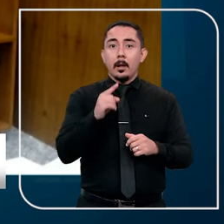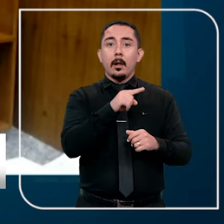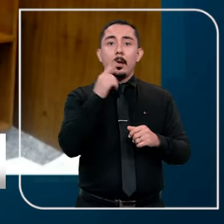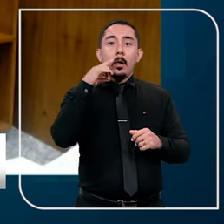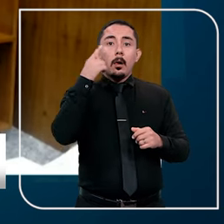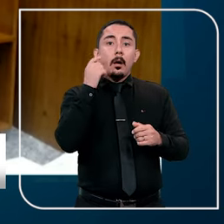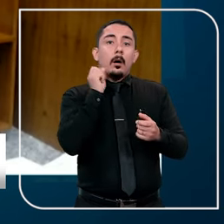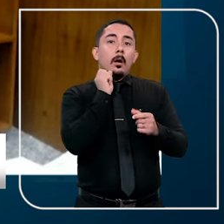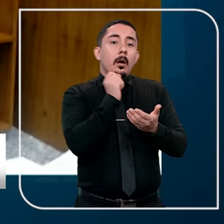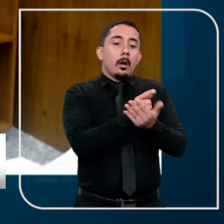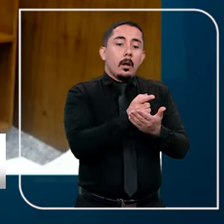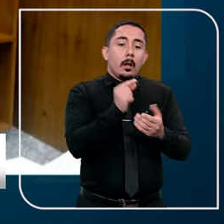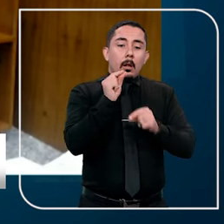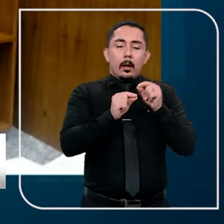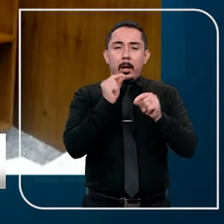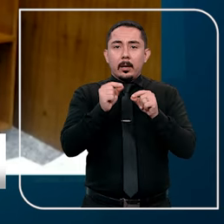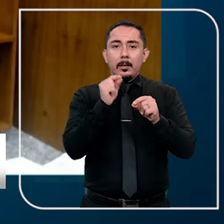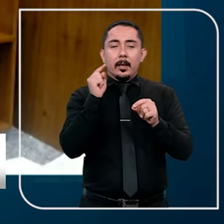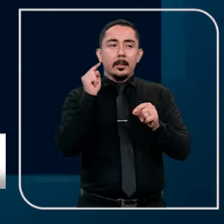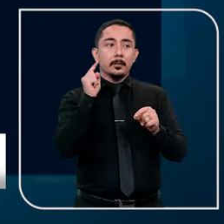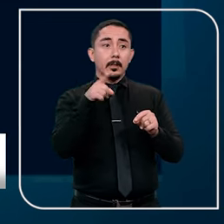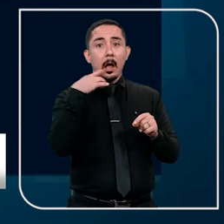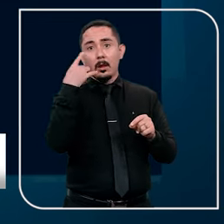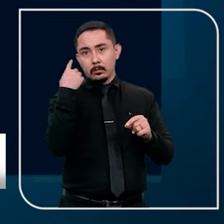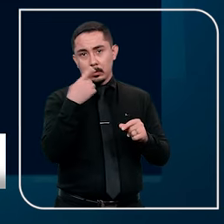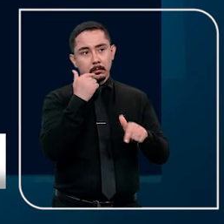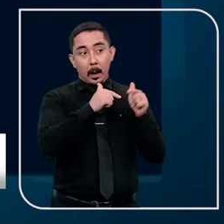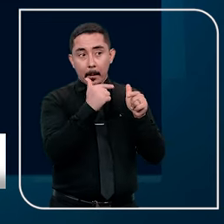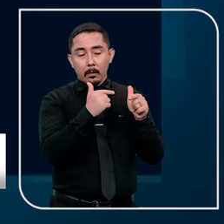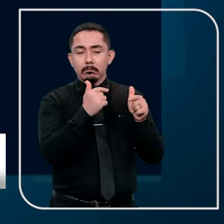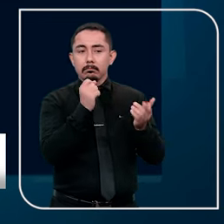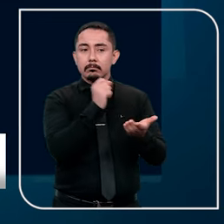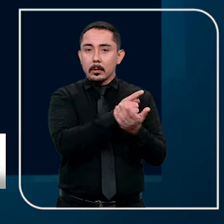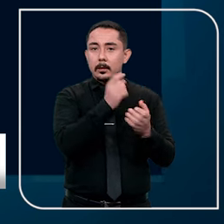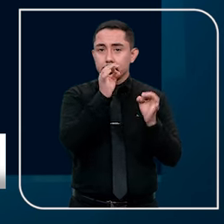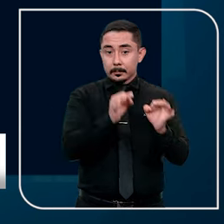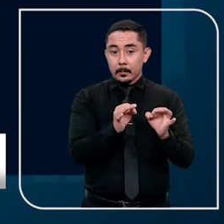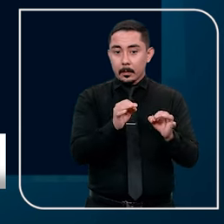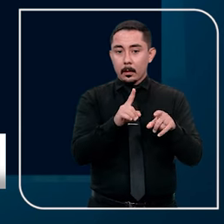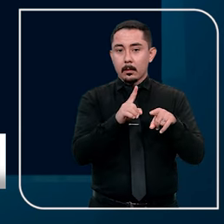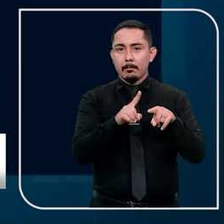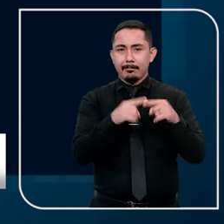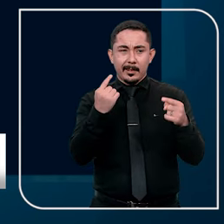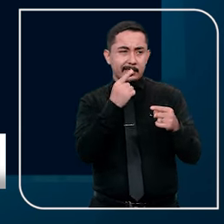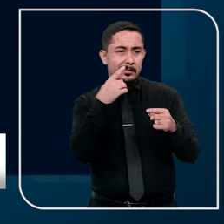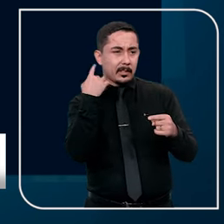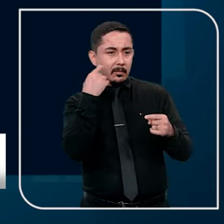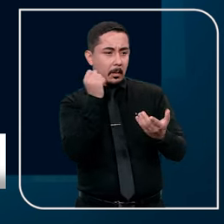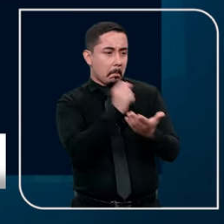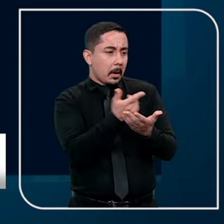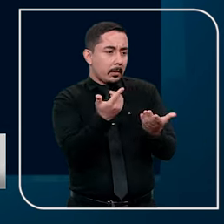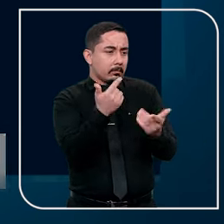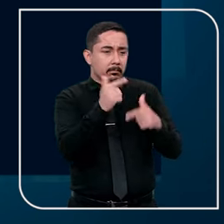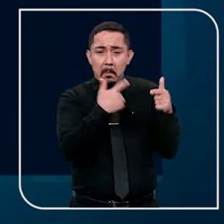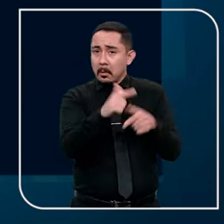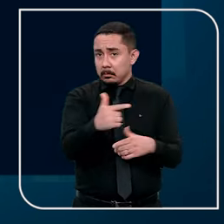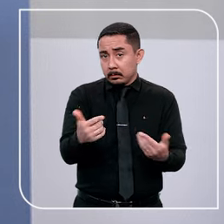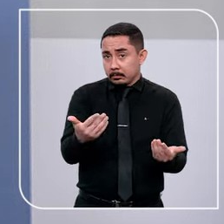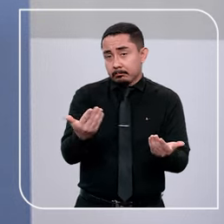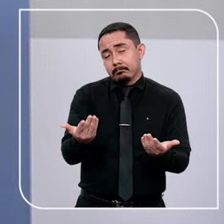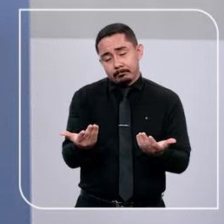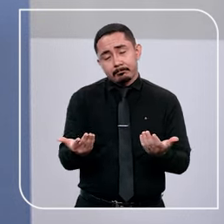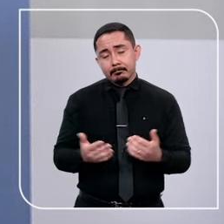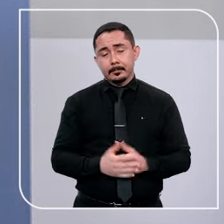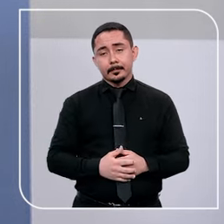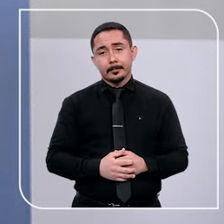honorários TM por objetivo remunerar a atuação dos Advogados e não é razoável remunerar trabalho que não existiu no